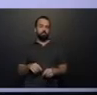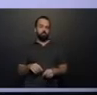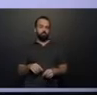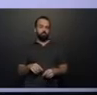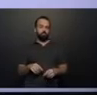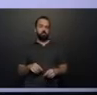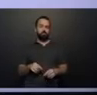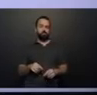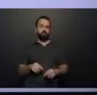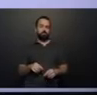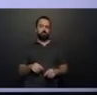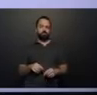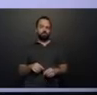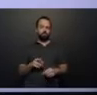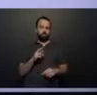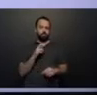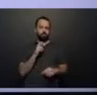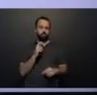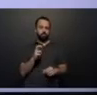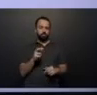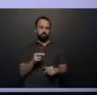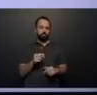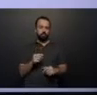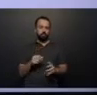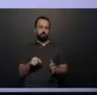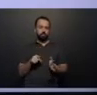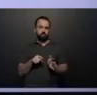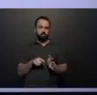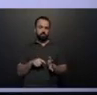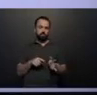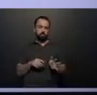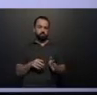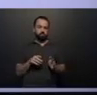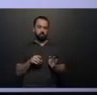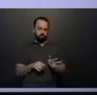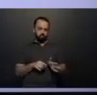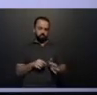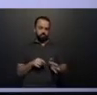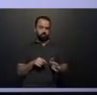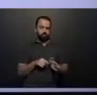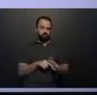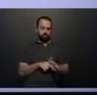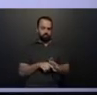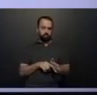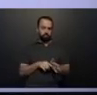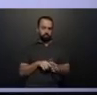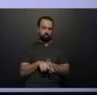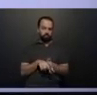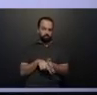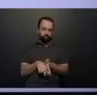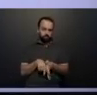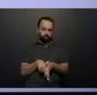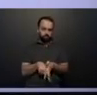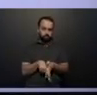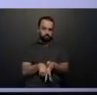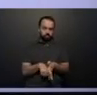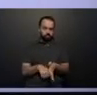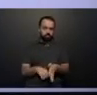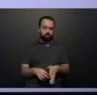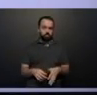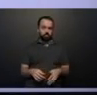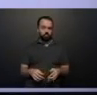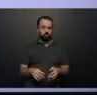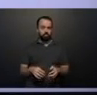para responder essa pergunta, você foi em um outro lugar, aí você fez um experimento. Para comprovar